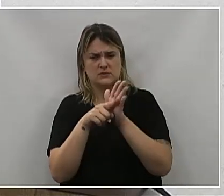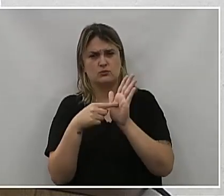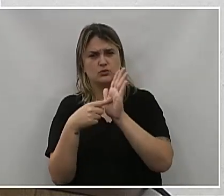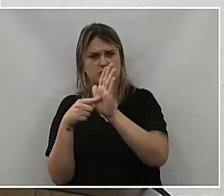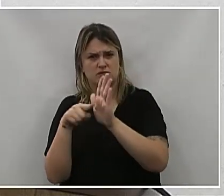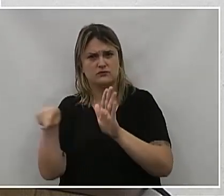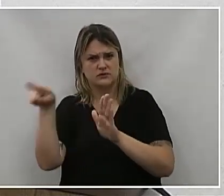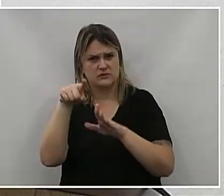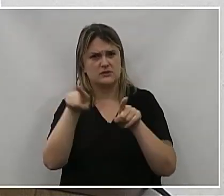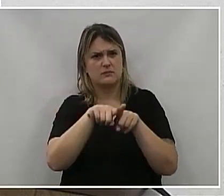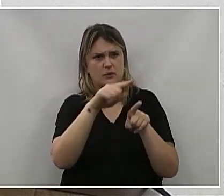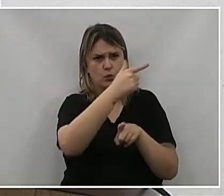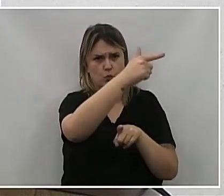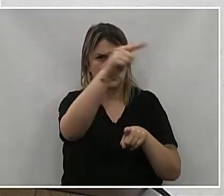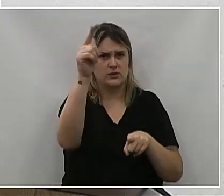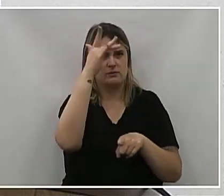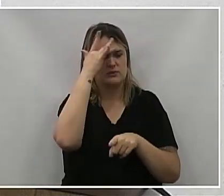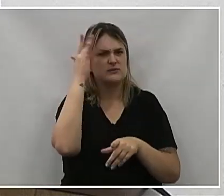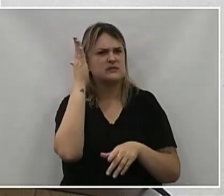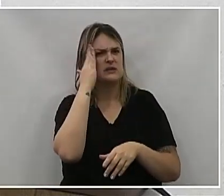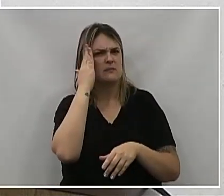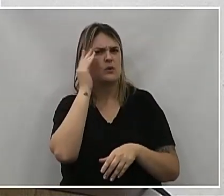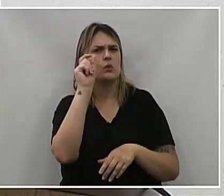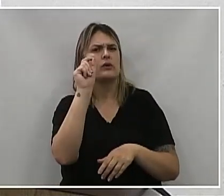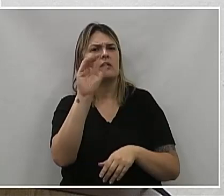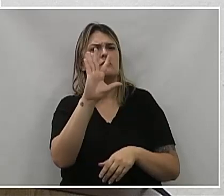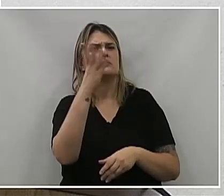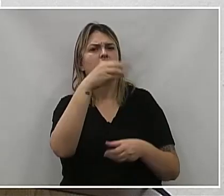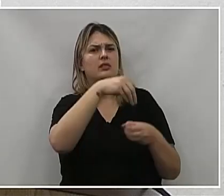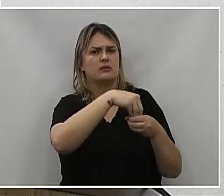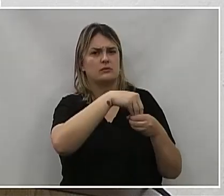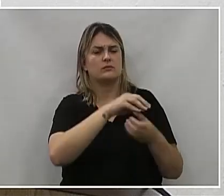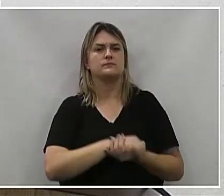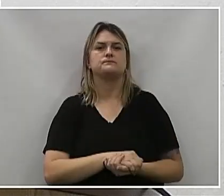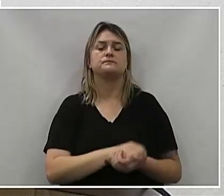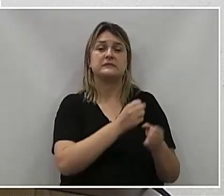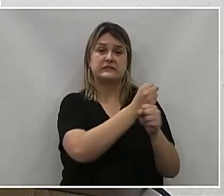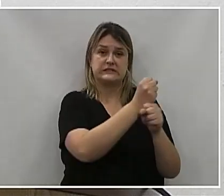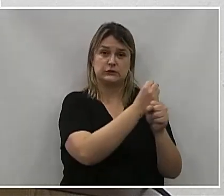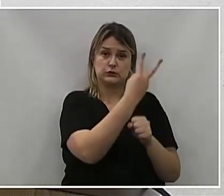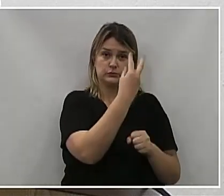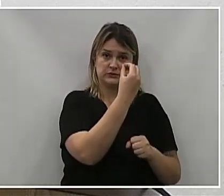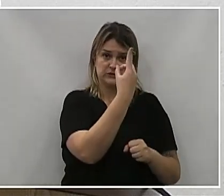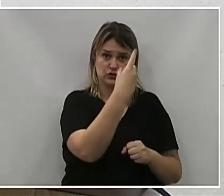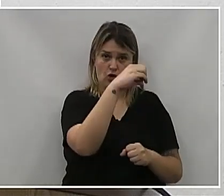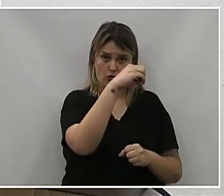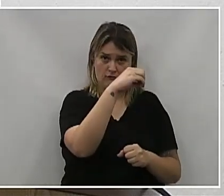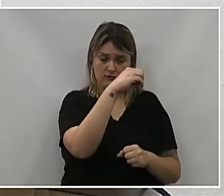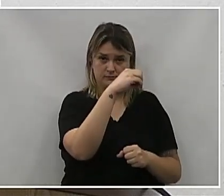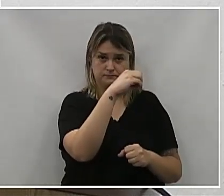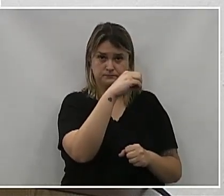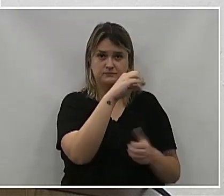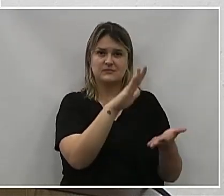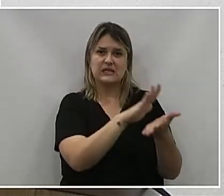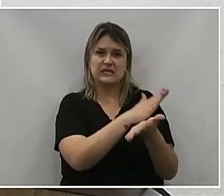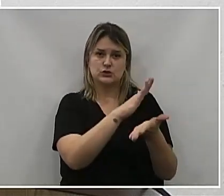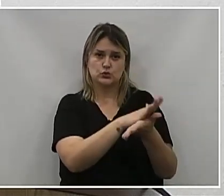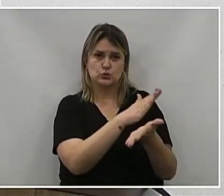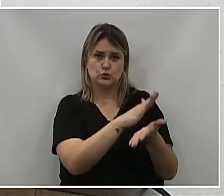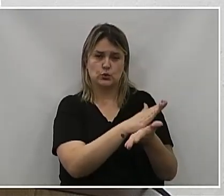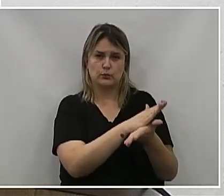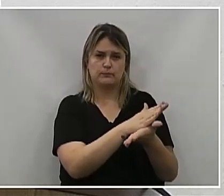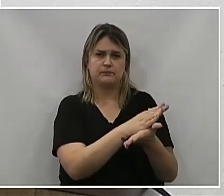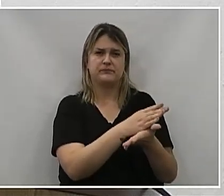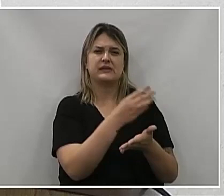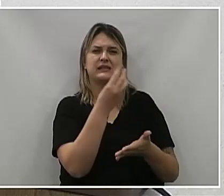para a população que também precisa saber o que acontece lá dentro. Em 2019, foram gastos